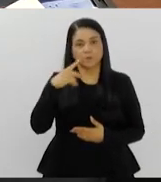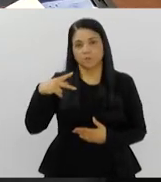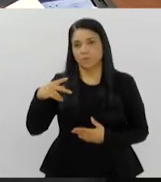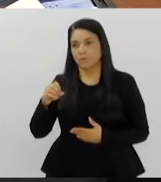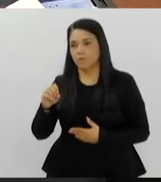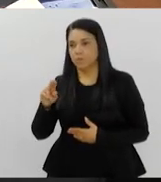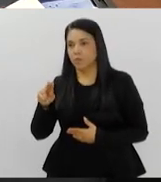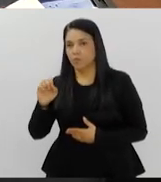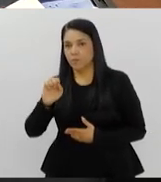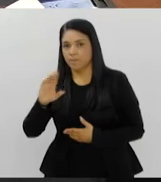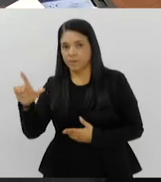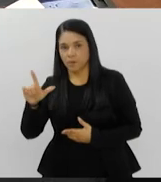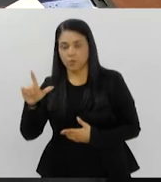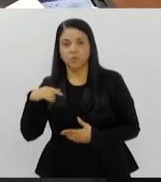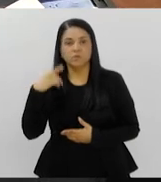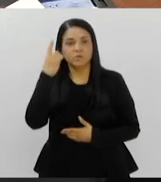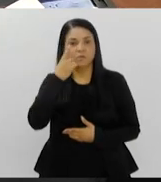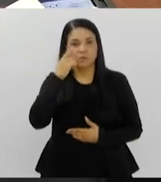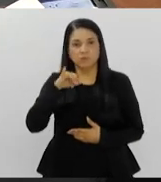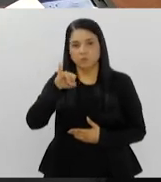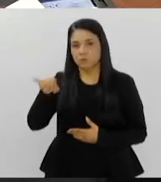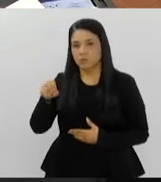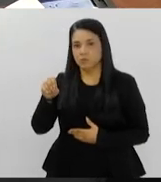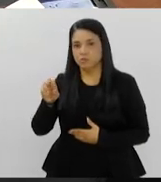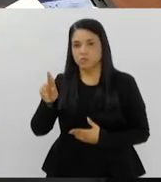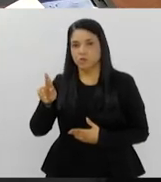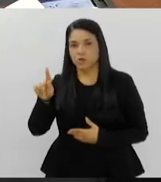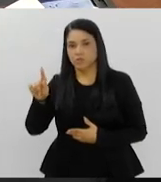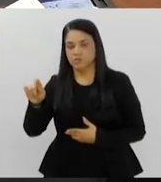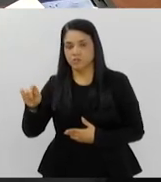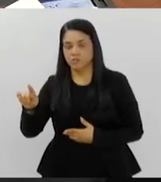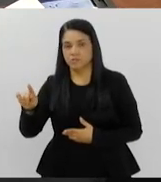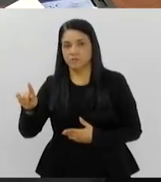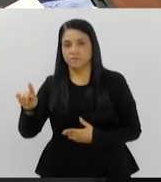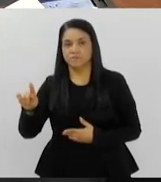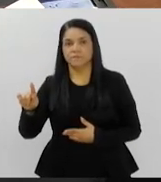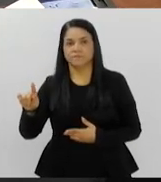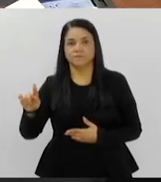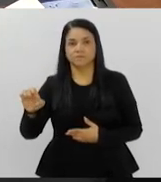Pobel, deputado Jorge Felipe Neto,